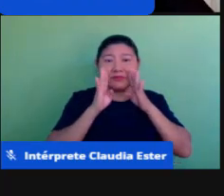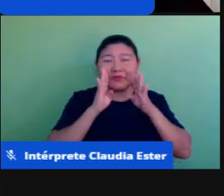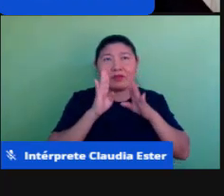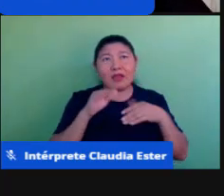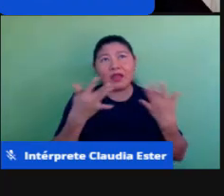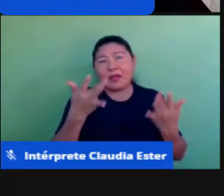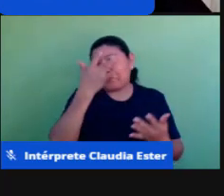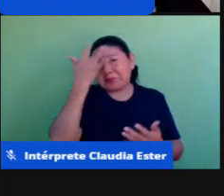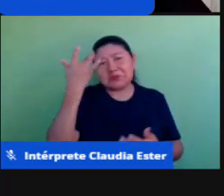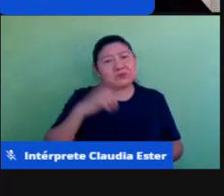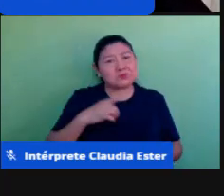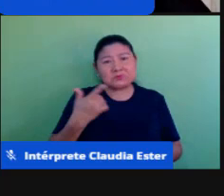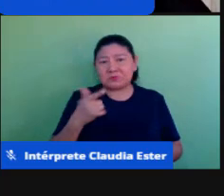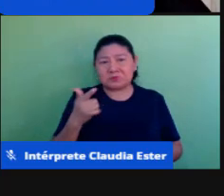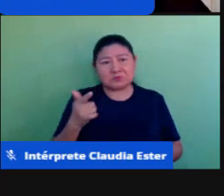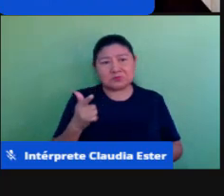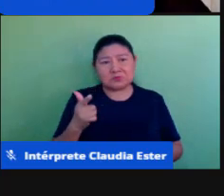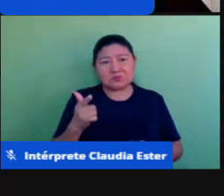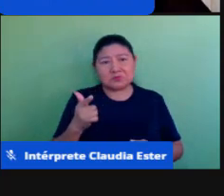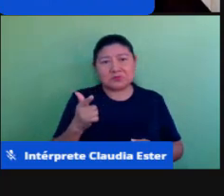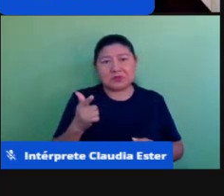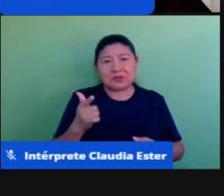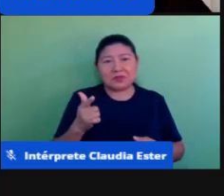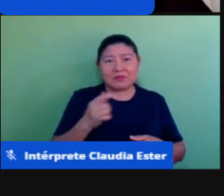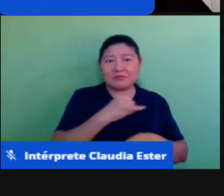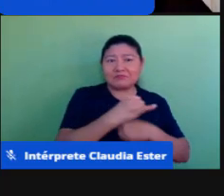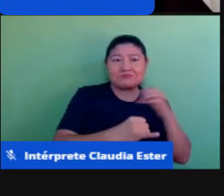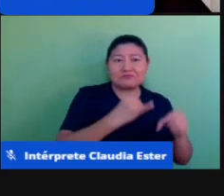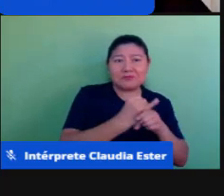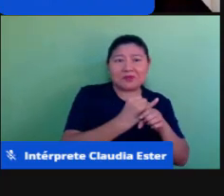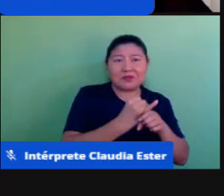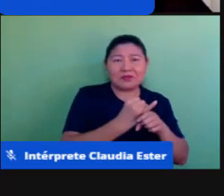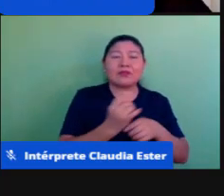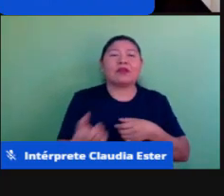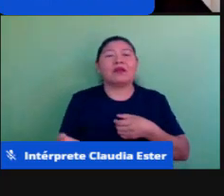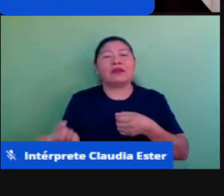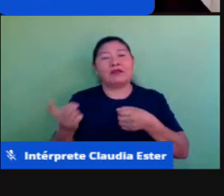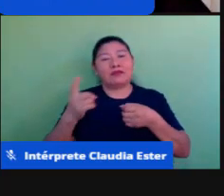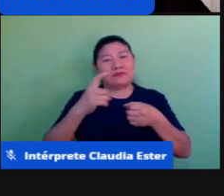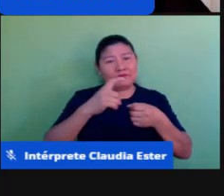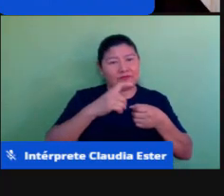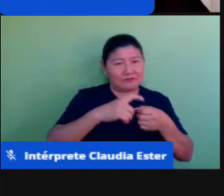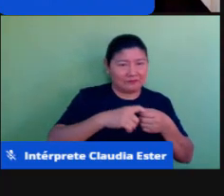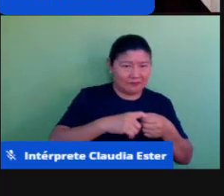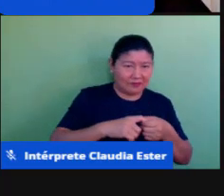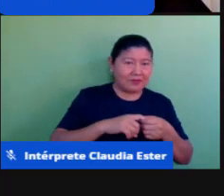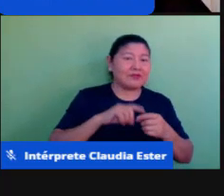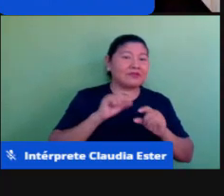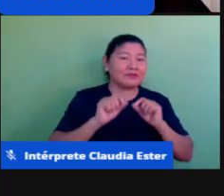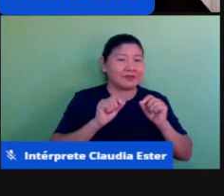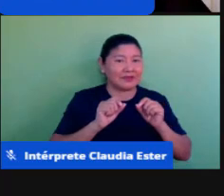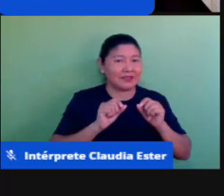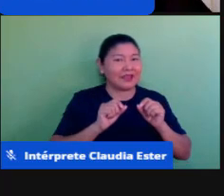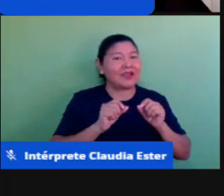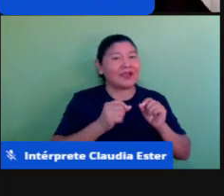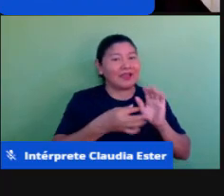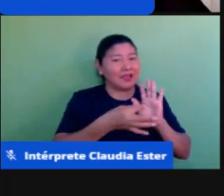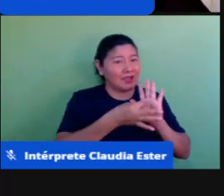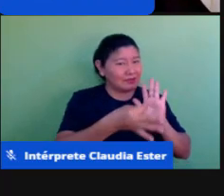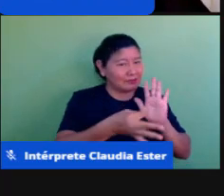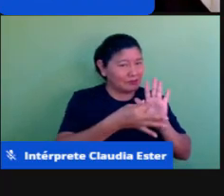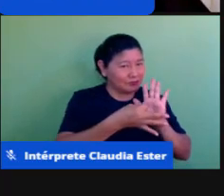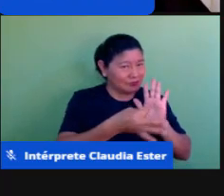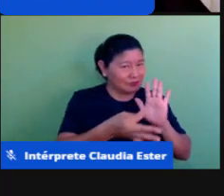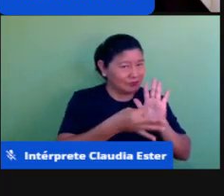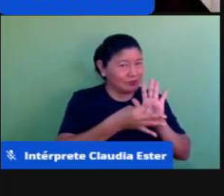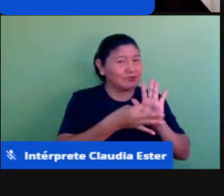celular? Aí a gente volta naquela questão, né? Dos mimos, talvez pedir ao pai que, né, vá